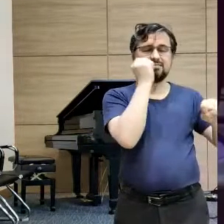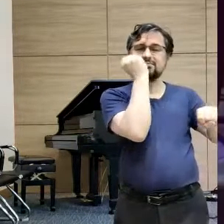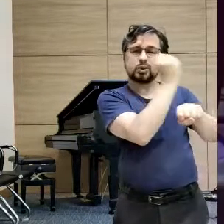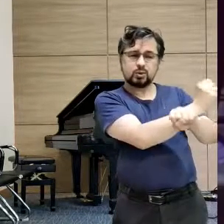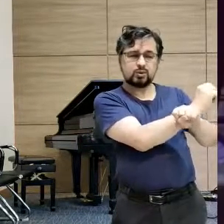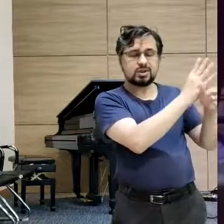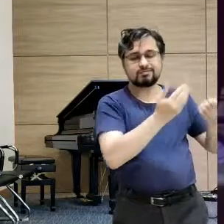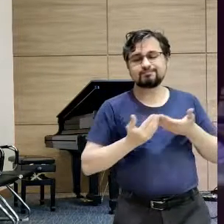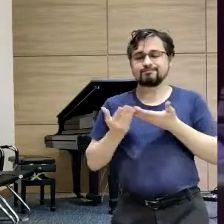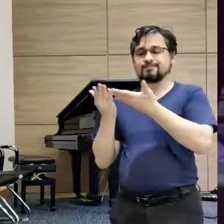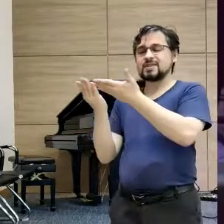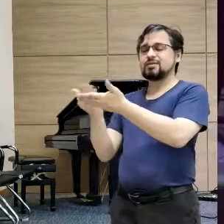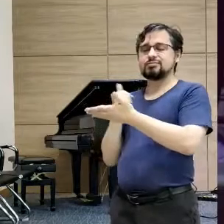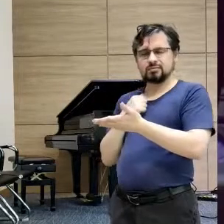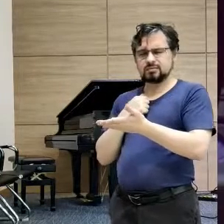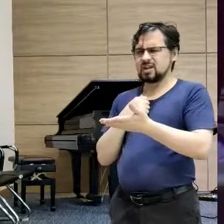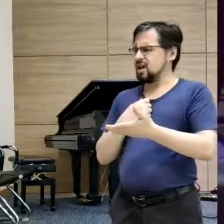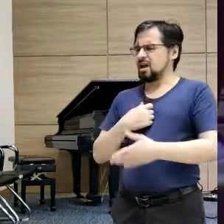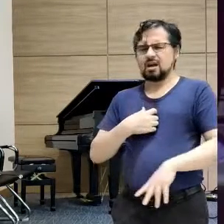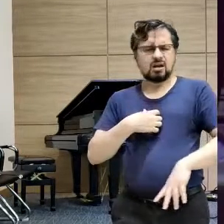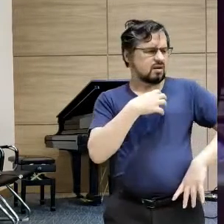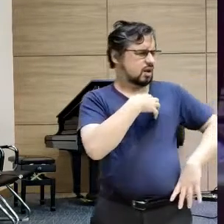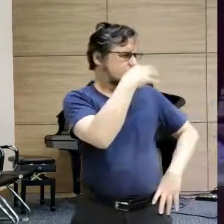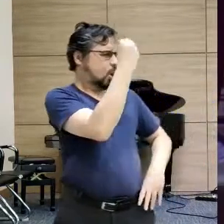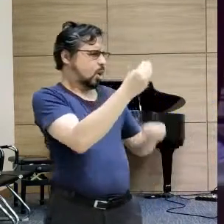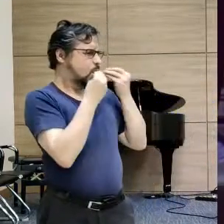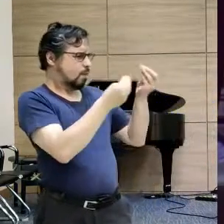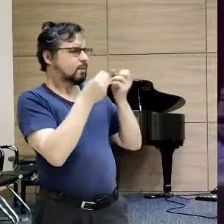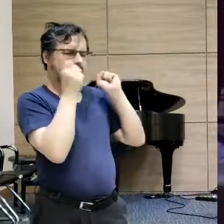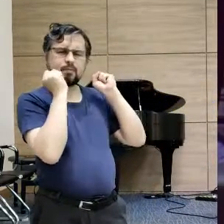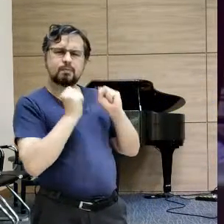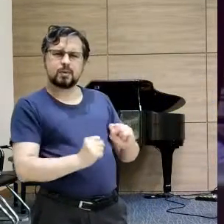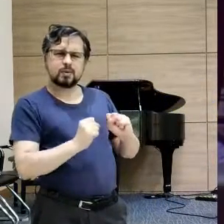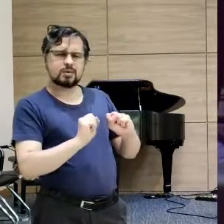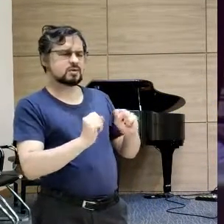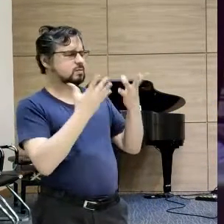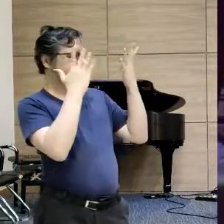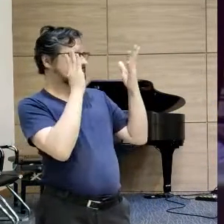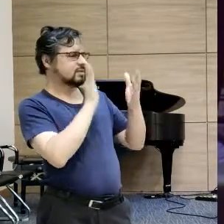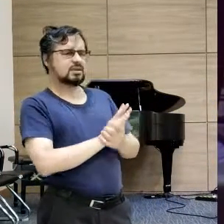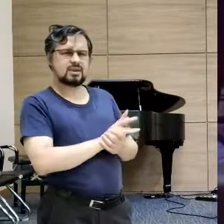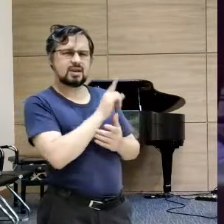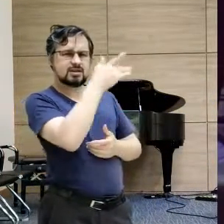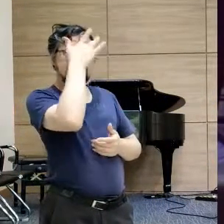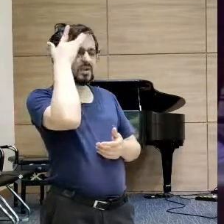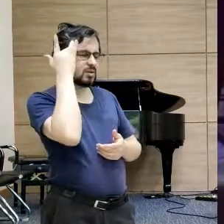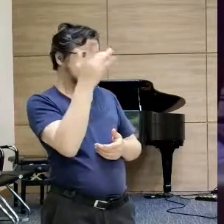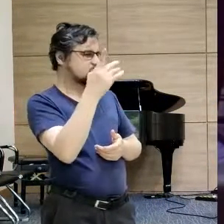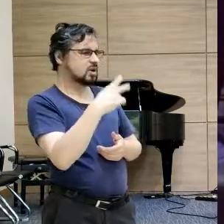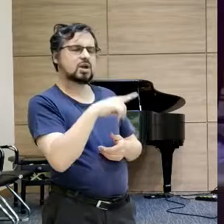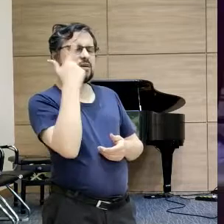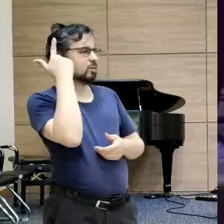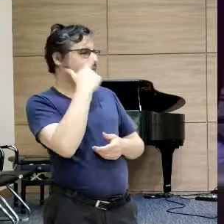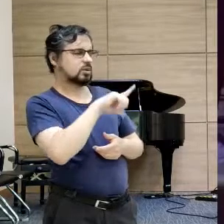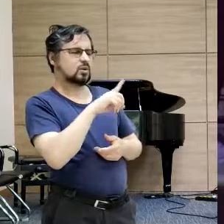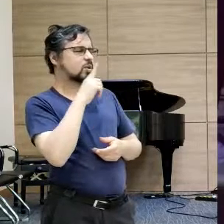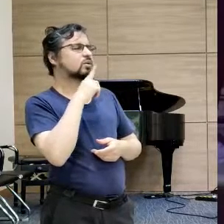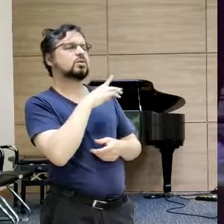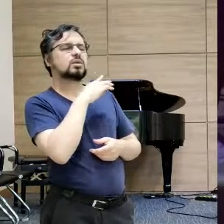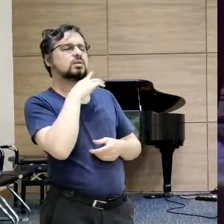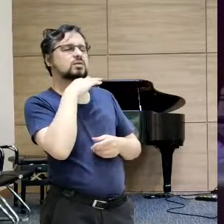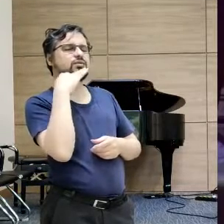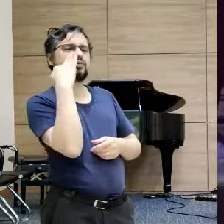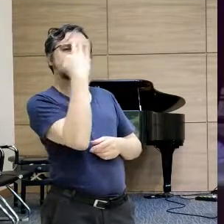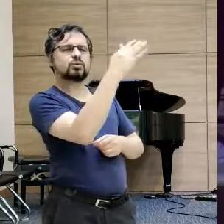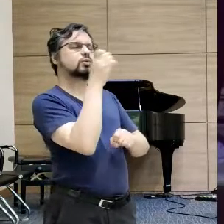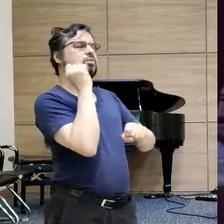serviu. Davi fica irado. Ele fala, como pode isso acontecer? Esse homem não tem nenhum outro destino,